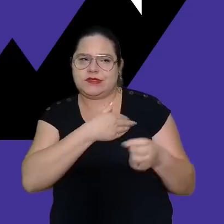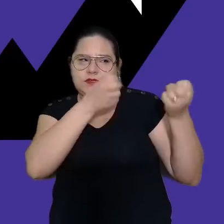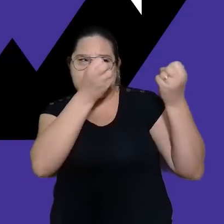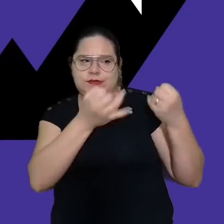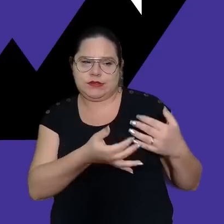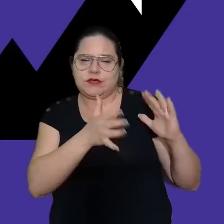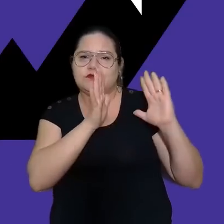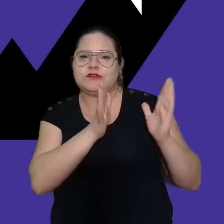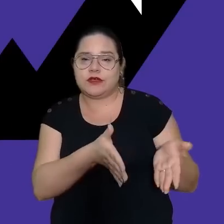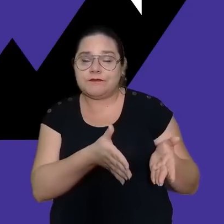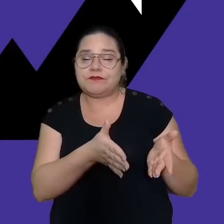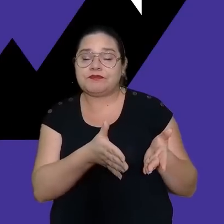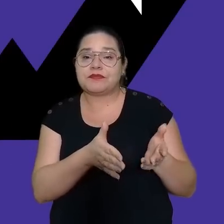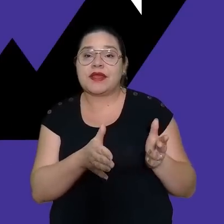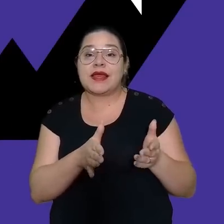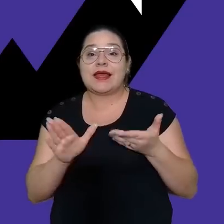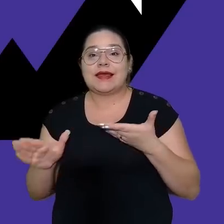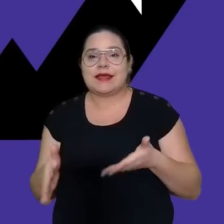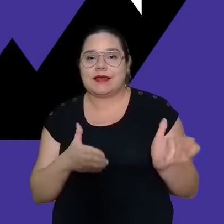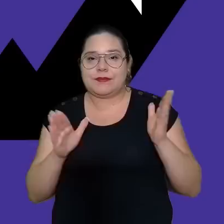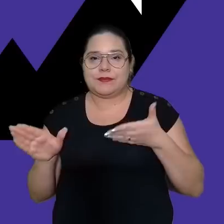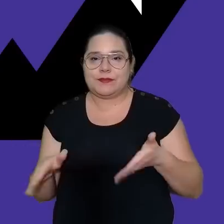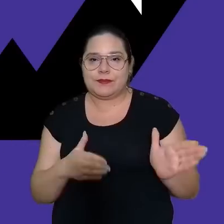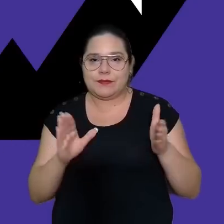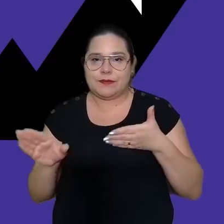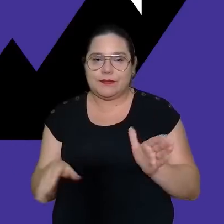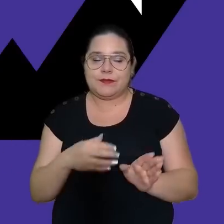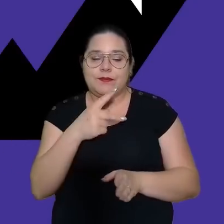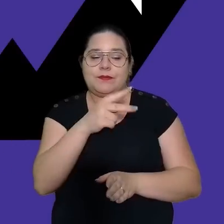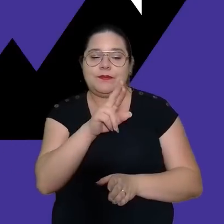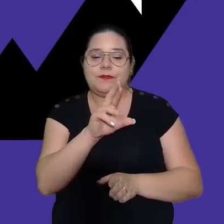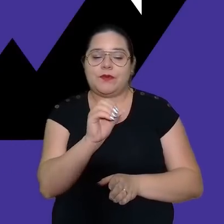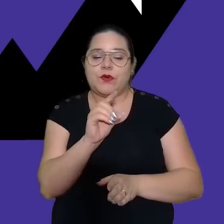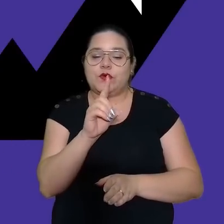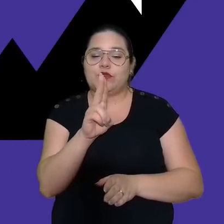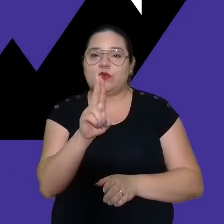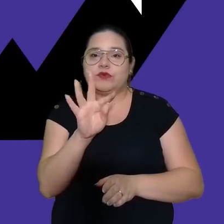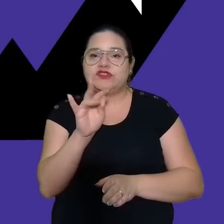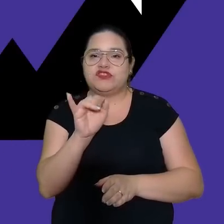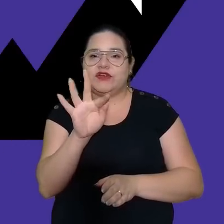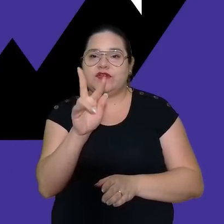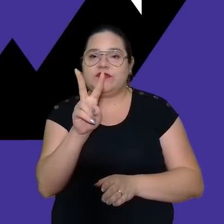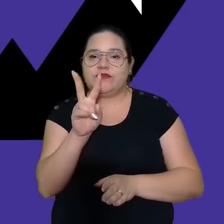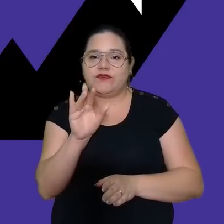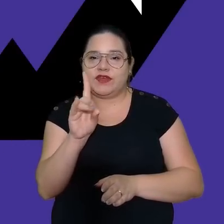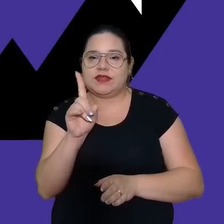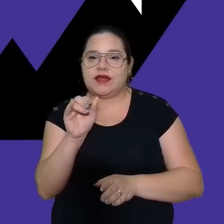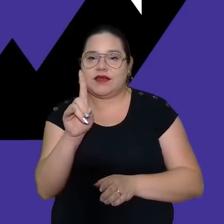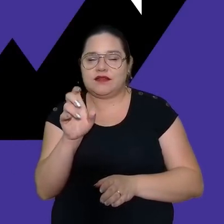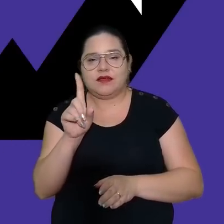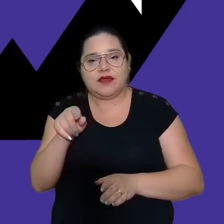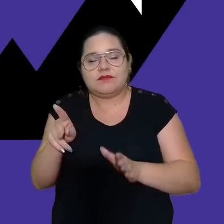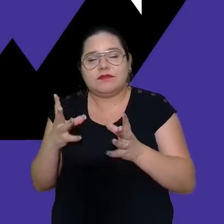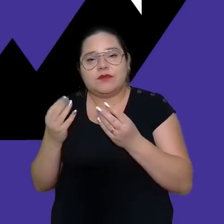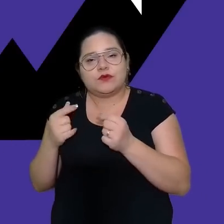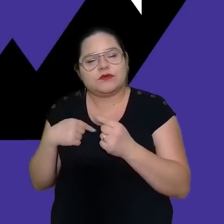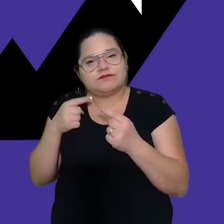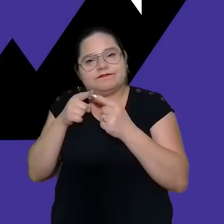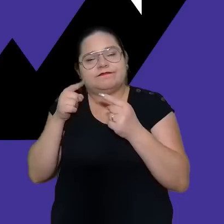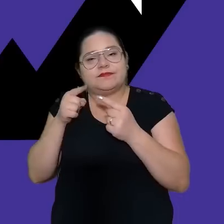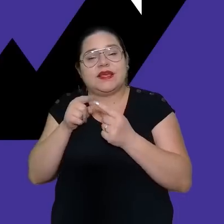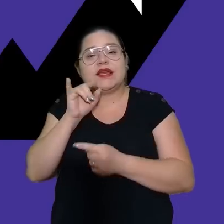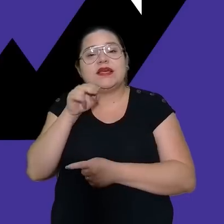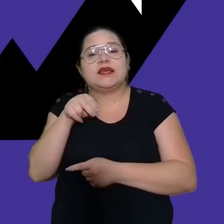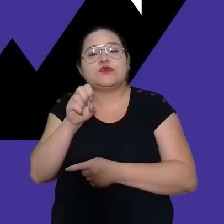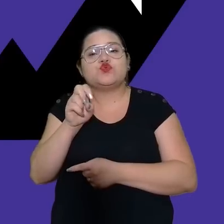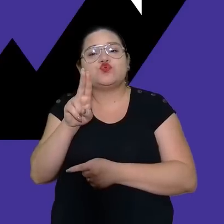a produtividade da agricultura brasileira tem muito a ver com o que a CropLife representa, a parte de insumos agrícolas, né, de